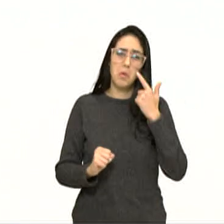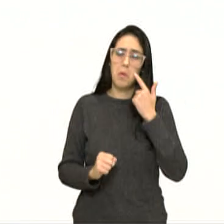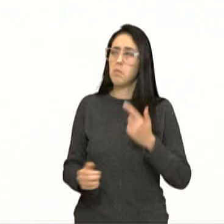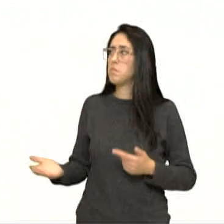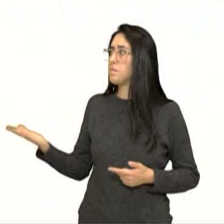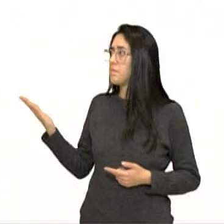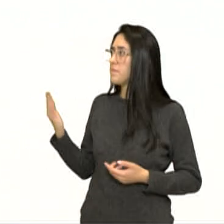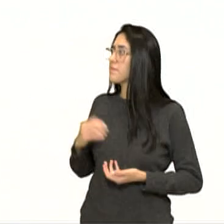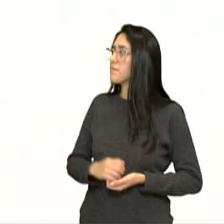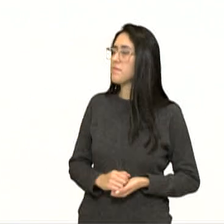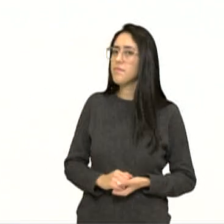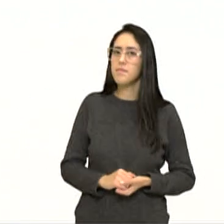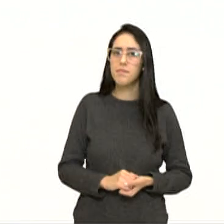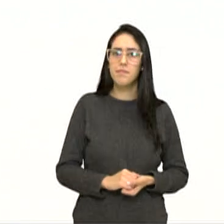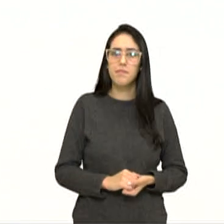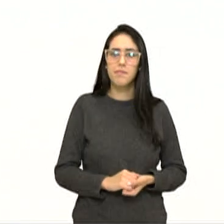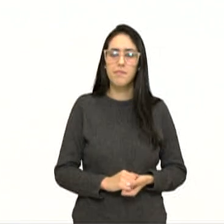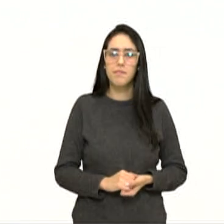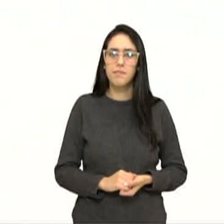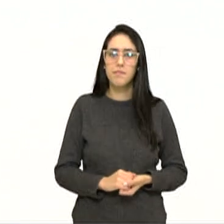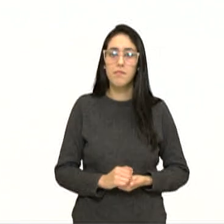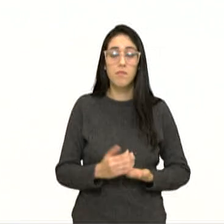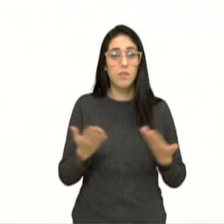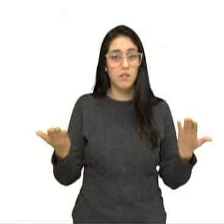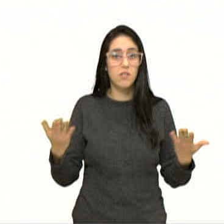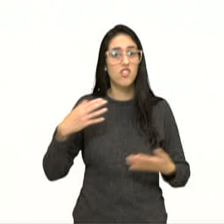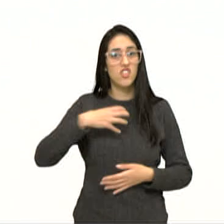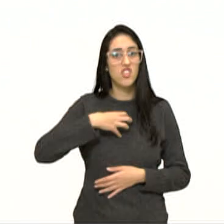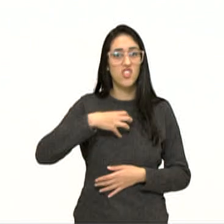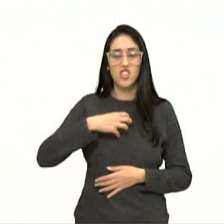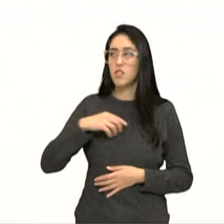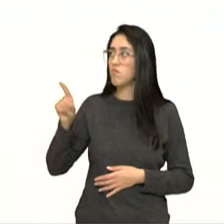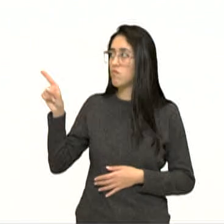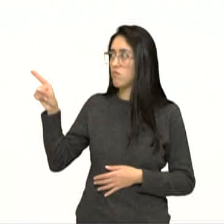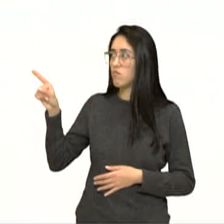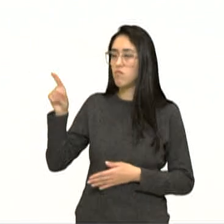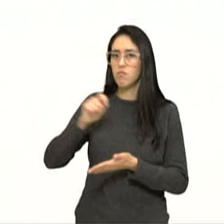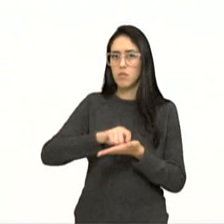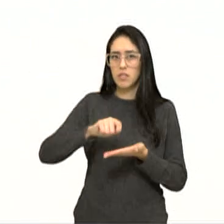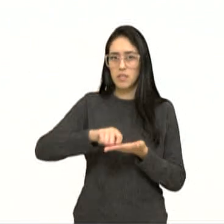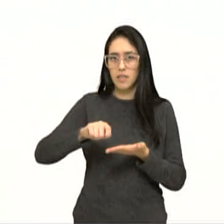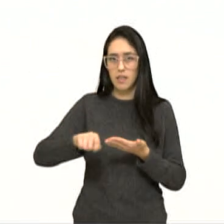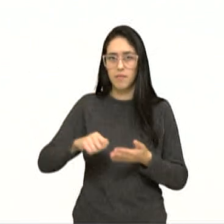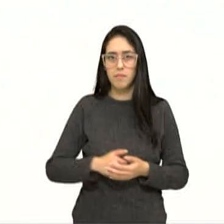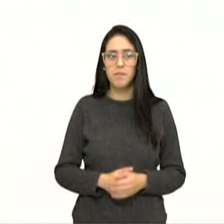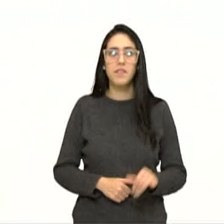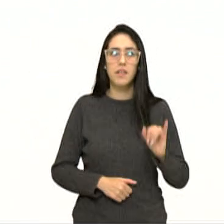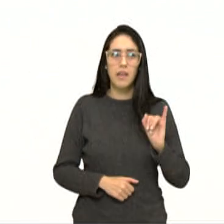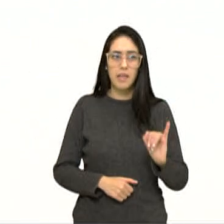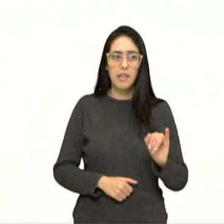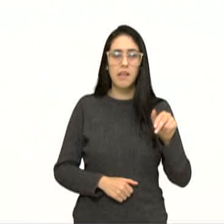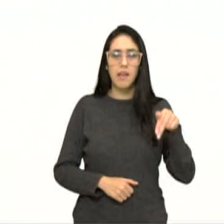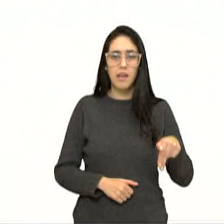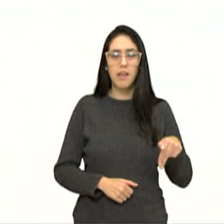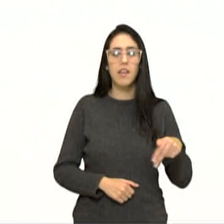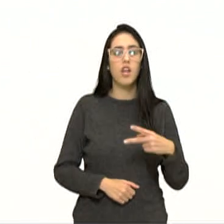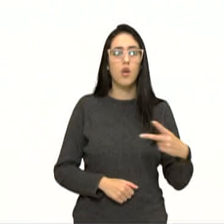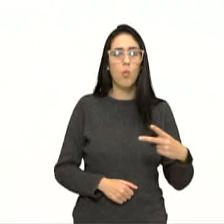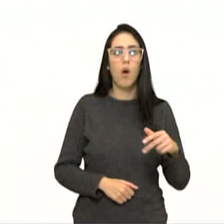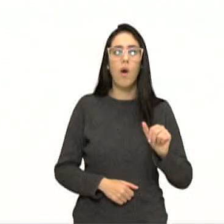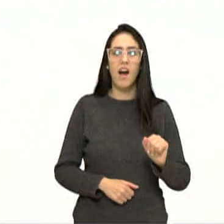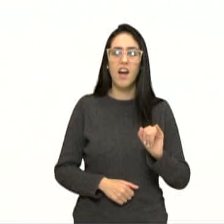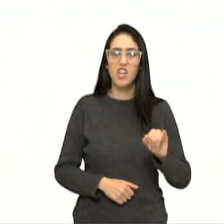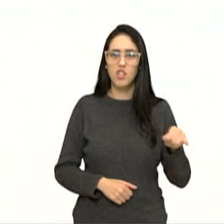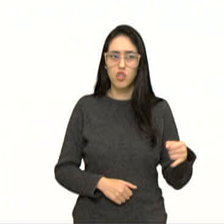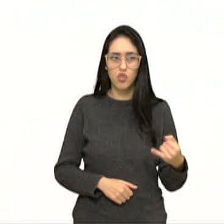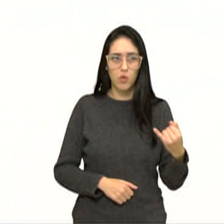modo. Então, é dessa forma que ela vai vir escrita. IN igual a IJ, N